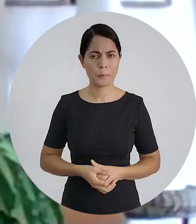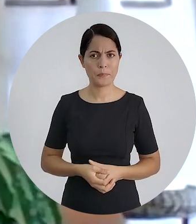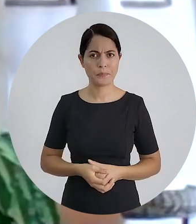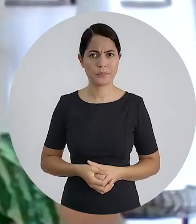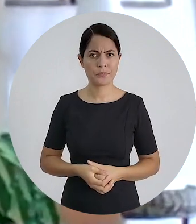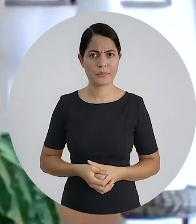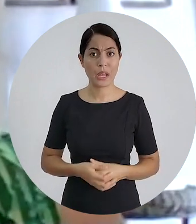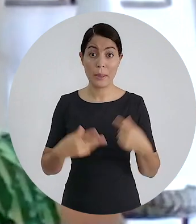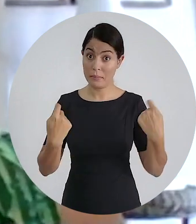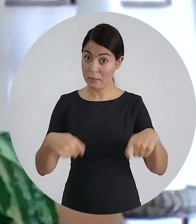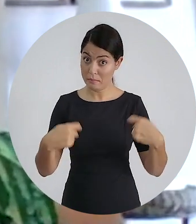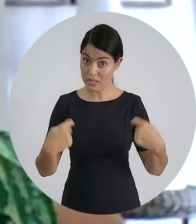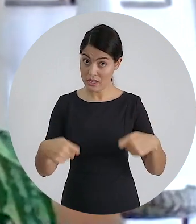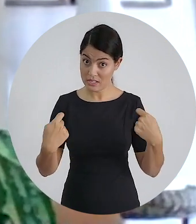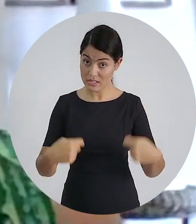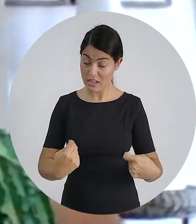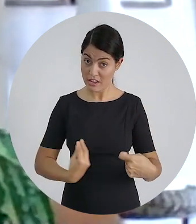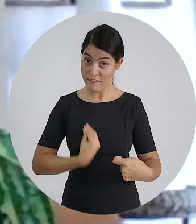na comunidade.